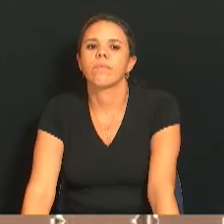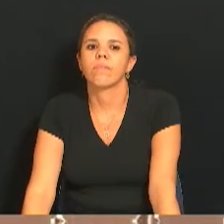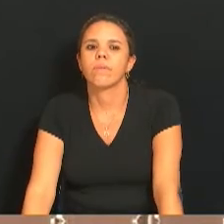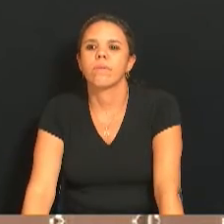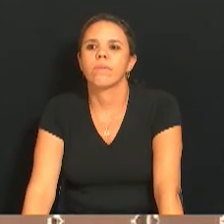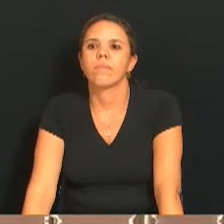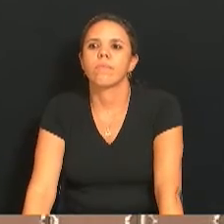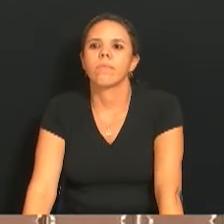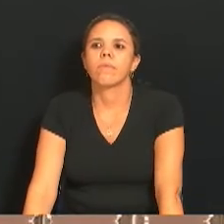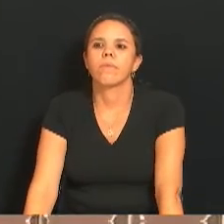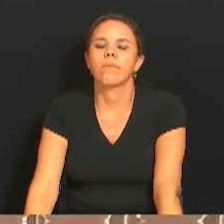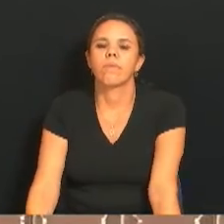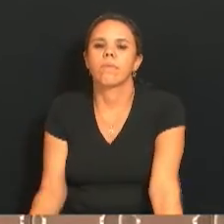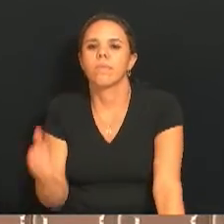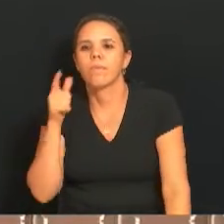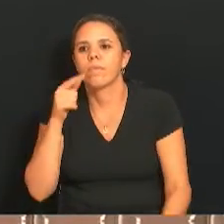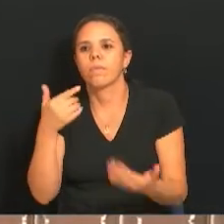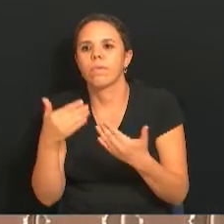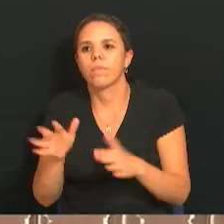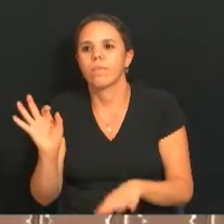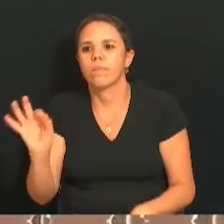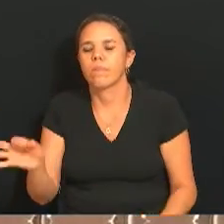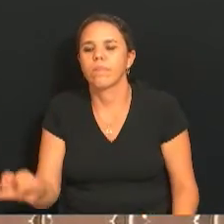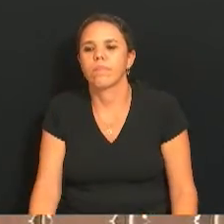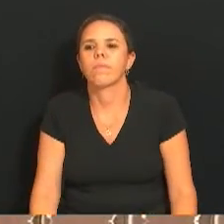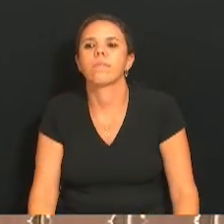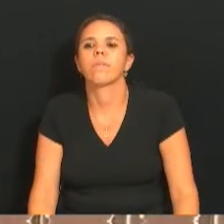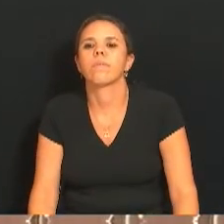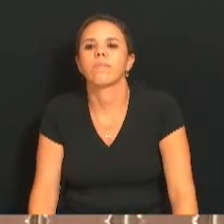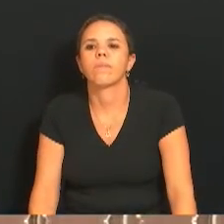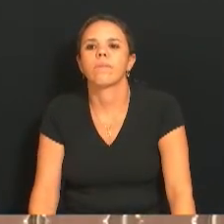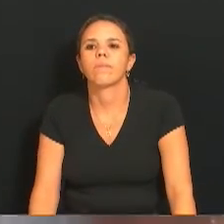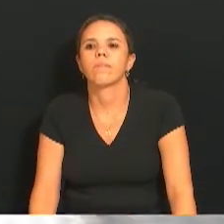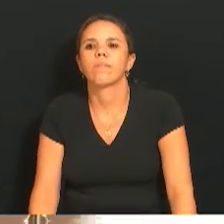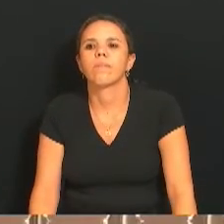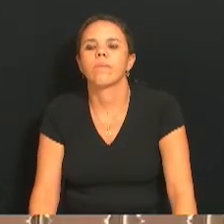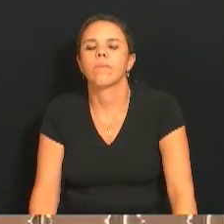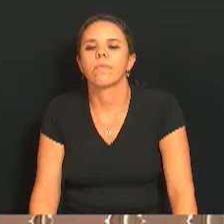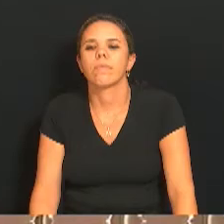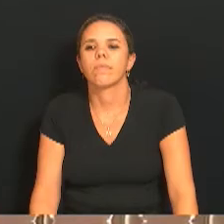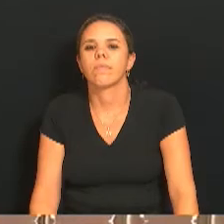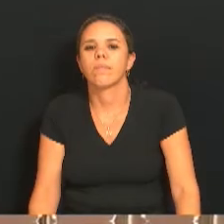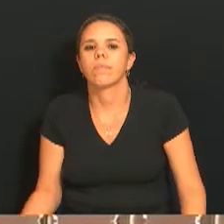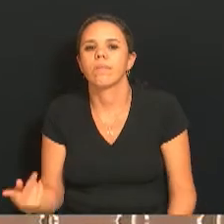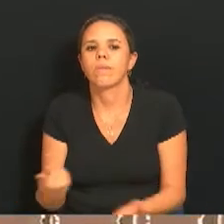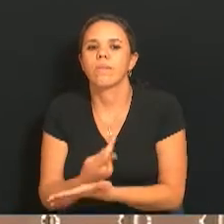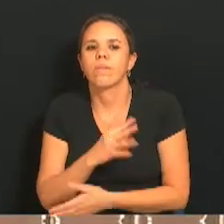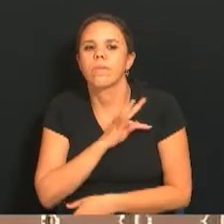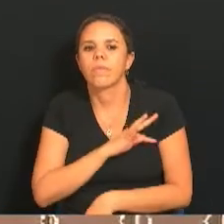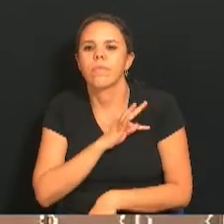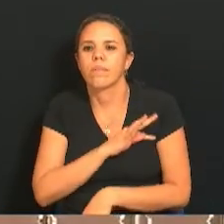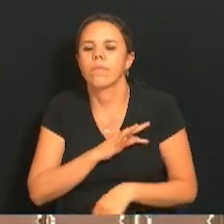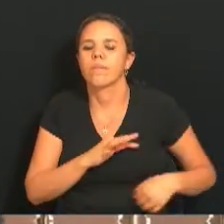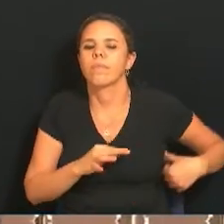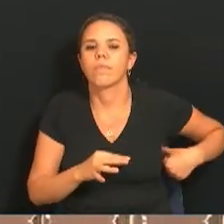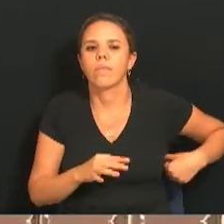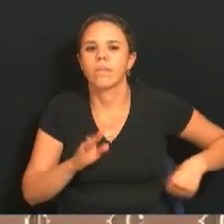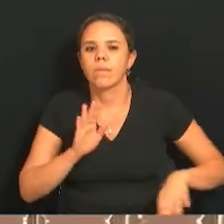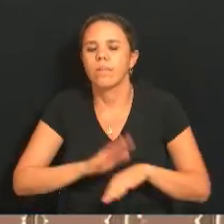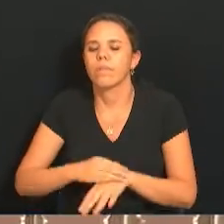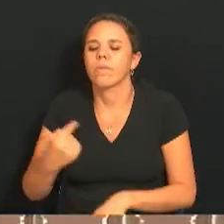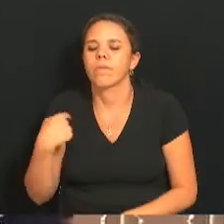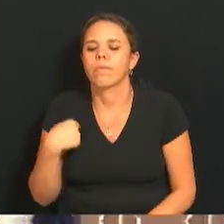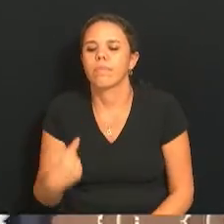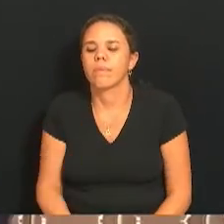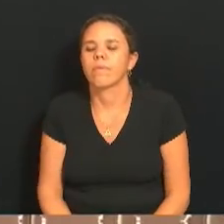abrir. Deu certo. Coronel, obrigado, deu certo. Foi um erro técnico de quem está atrás da máquina aqui, viu, Major? Falei,